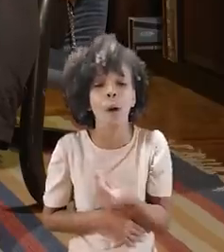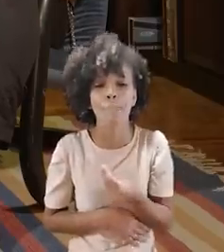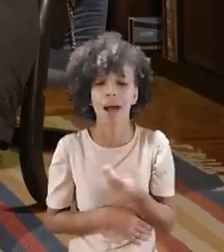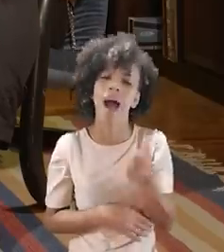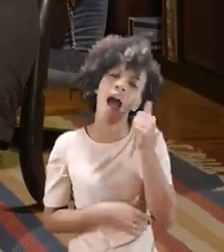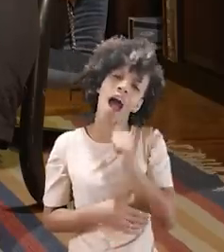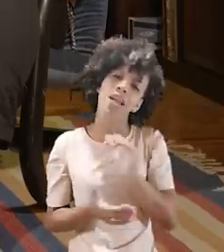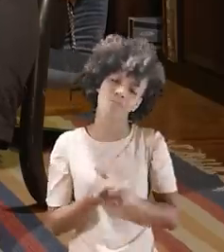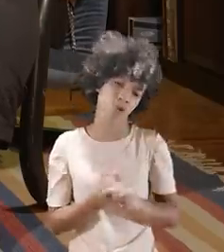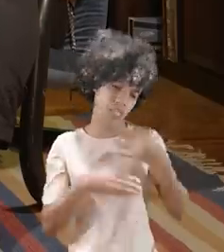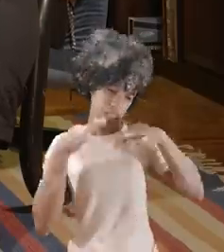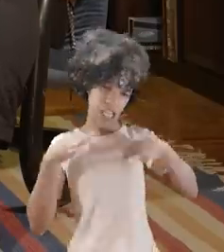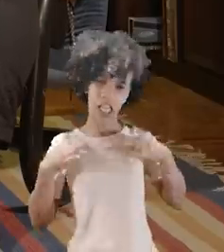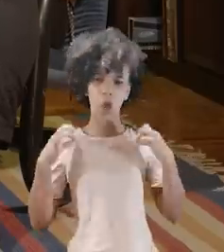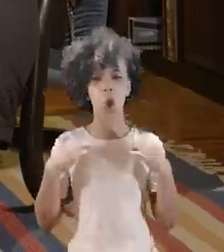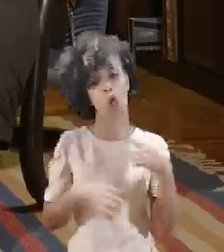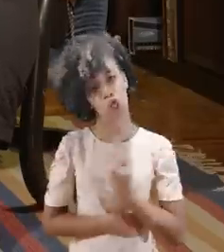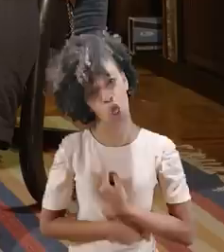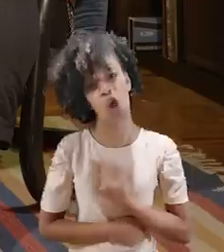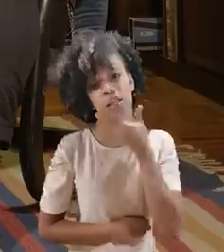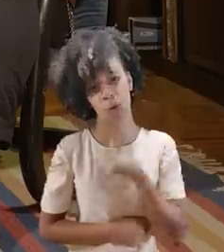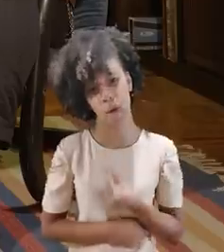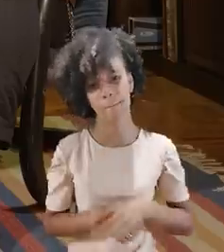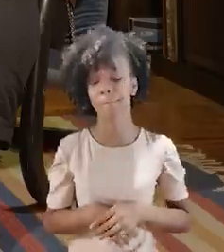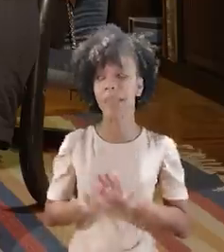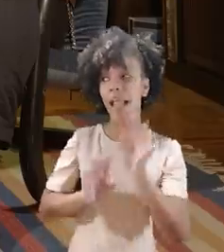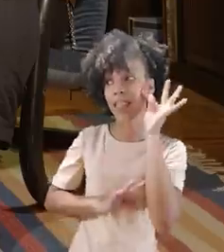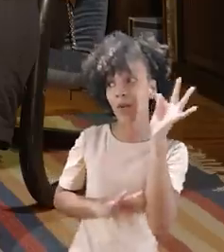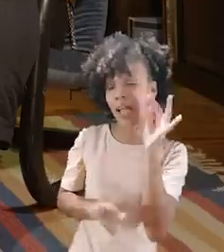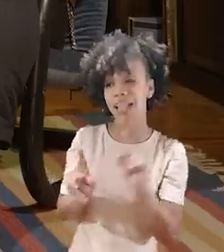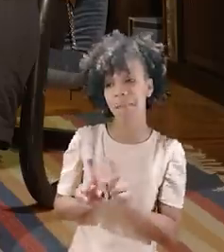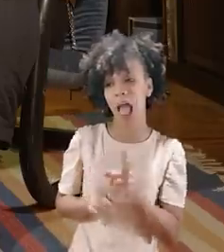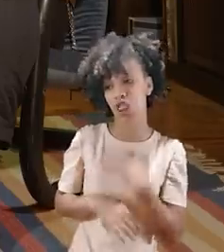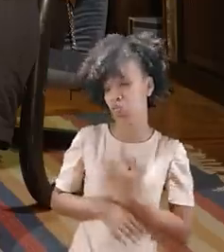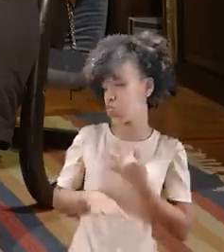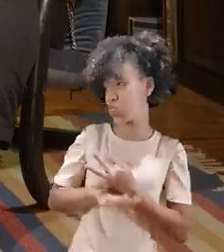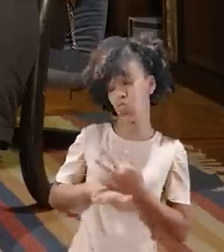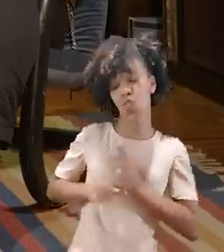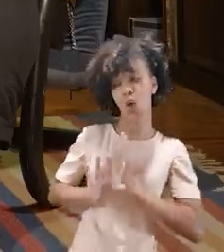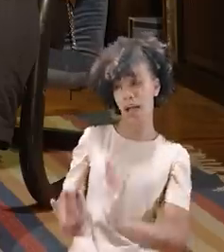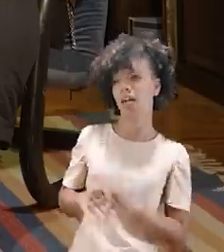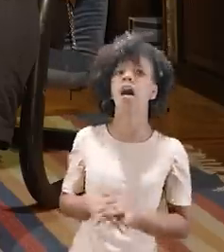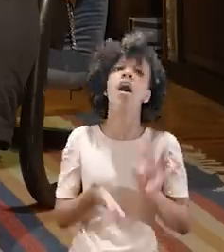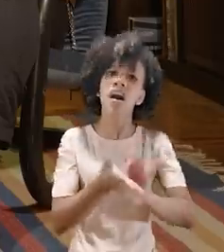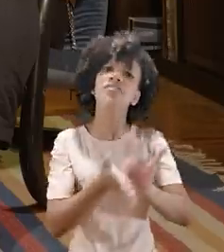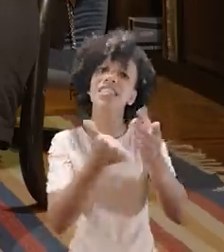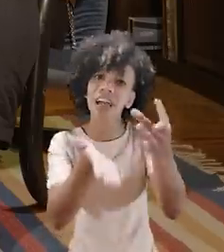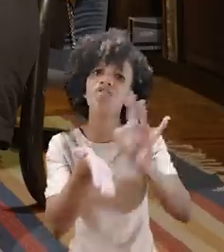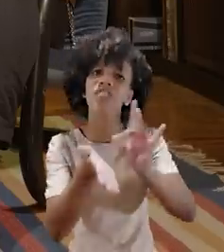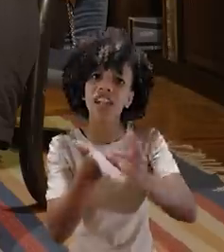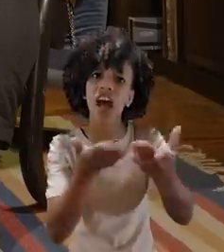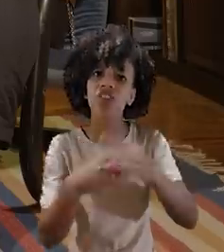a mulher veste a gente velho então eu quero teoria sobre sabe o que que é a gente também não quer se incomodar porque se a gente é